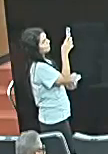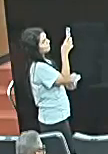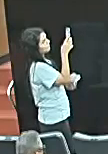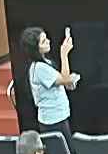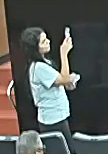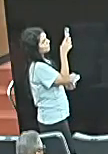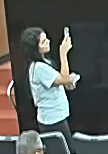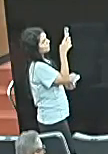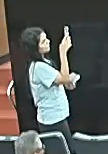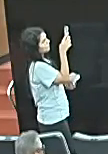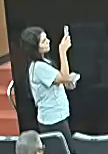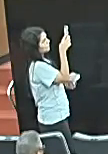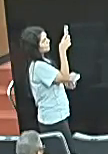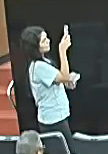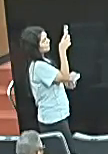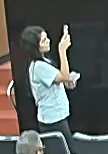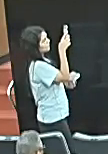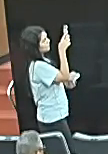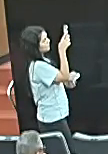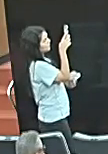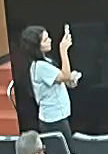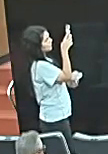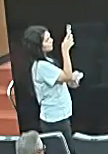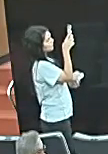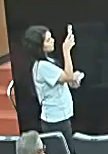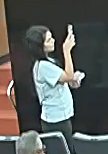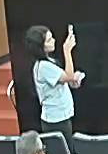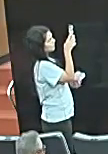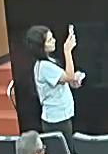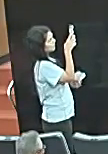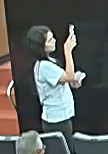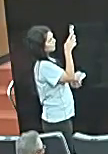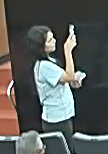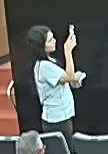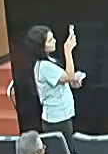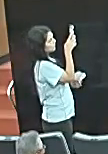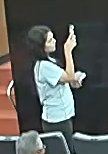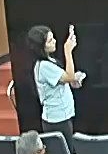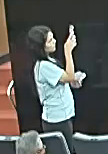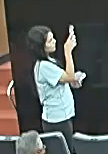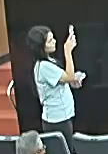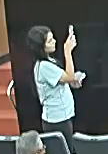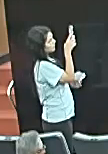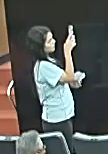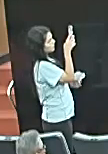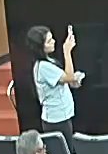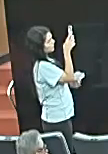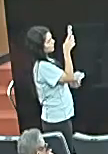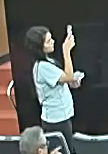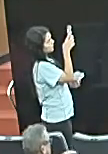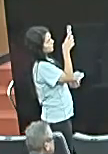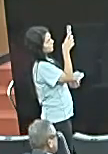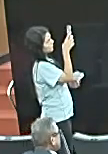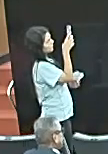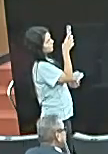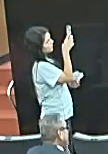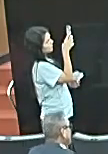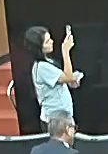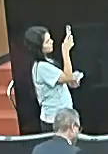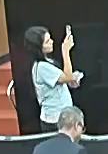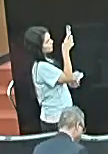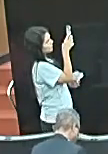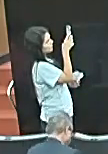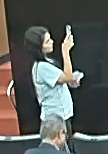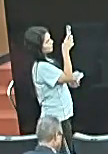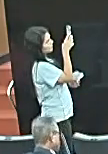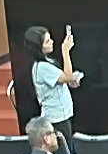zebra e sair pra não falar outra coisa o guarda penitenciário que era o nome da época não dá certo